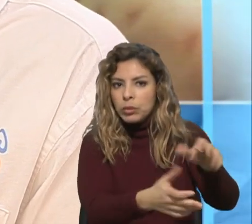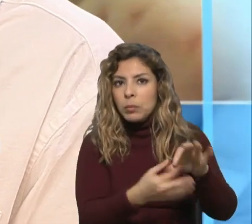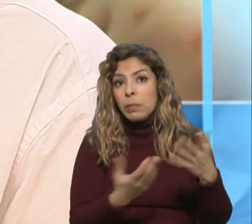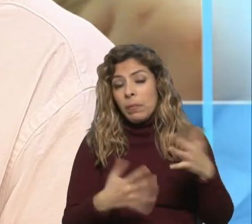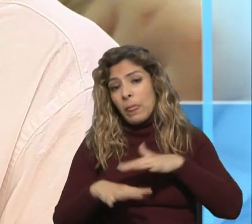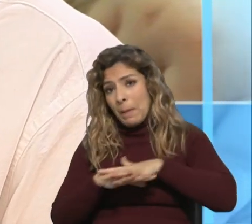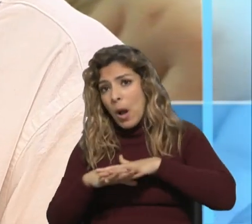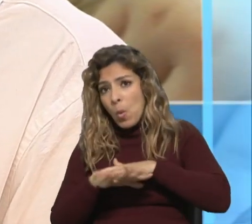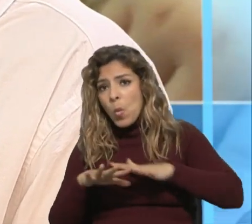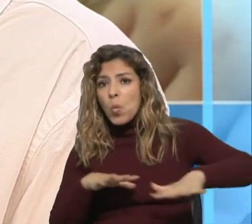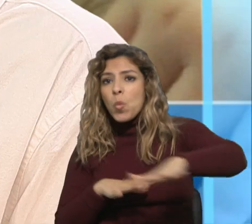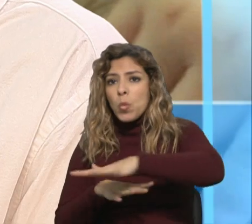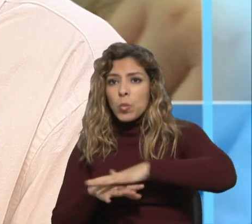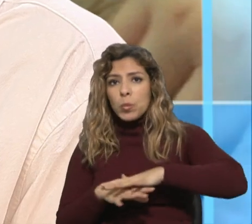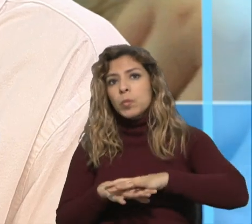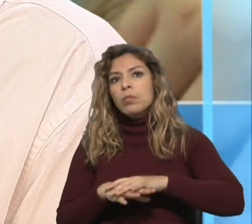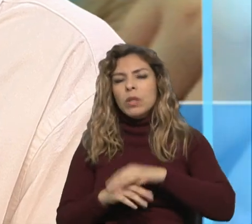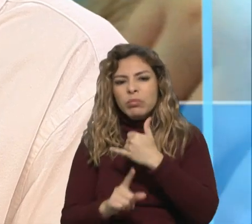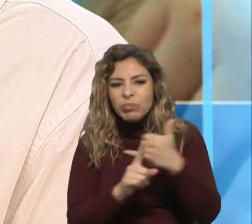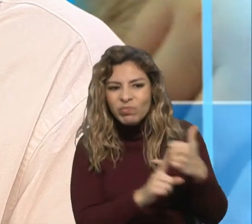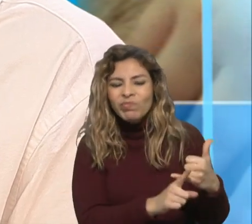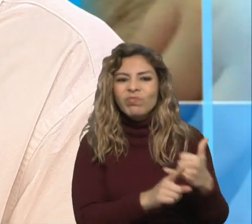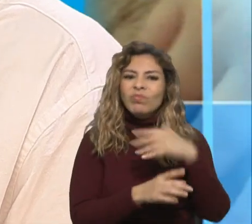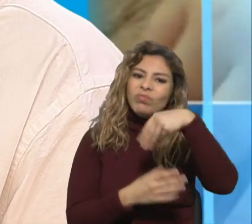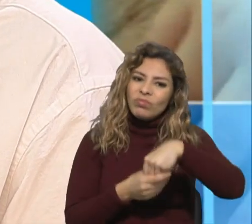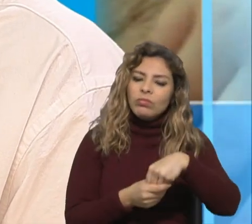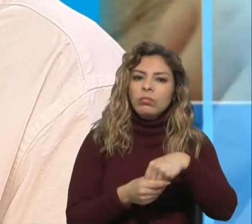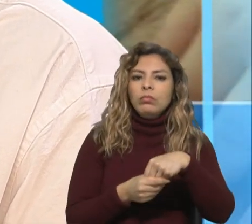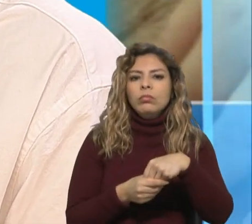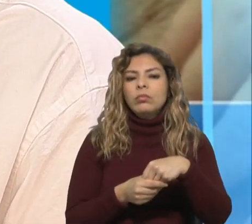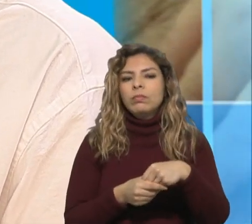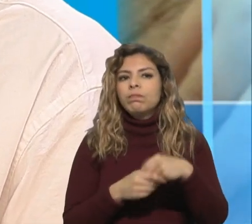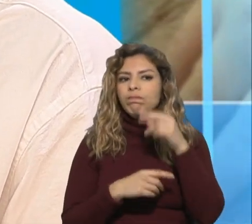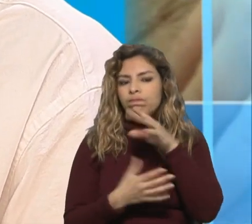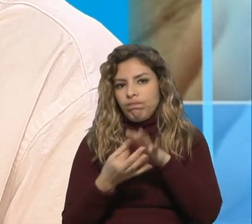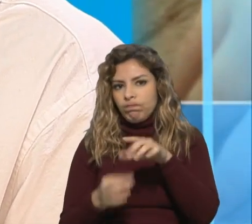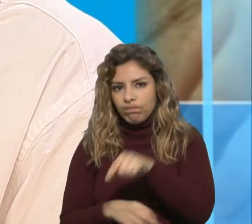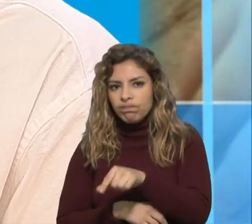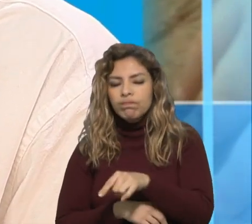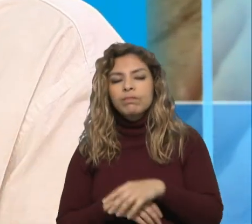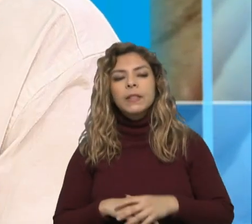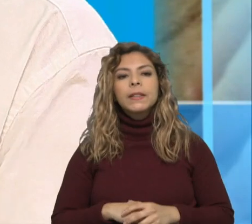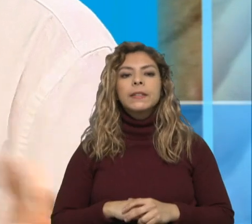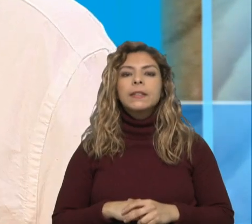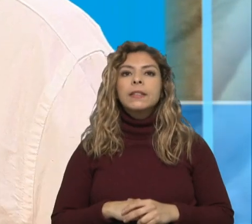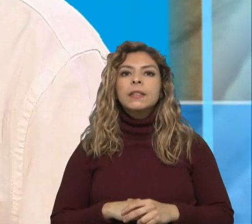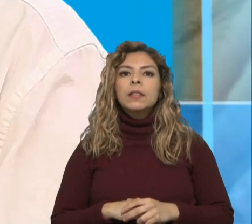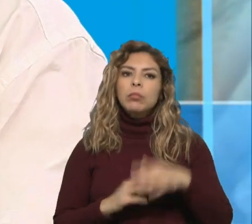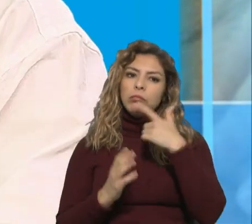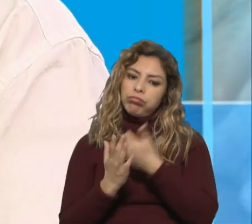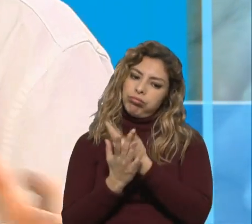bairros, à violência que temos assistido em alguns bairros, etc. Portanto, temos trazido aqui e tentámos trazer aqui